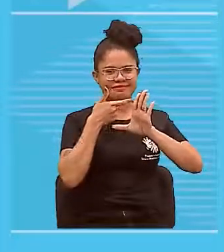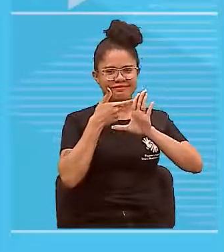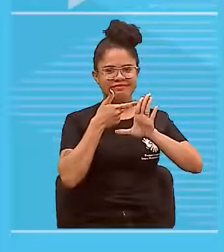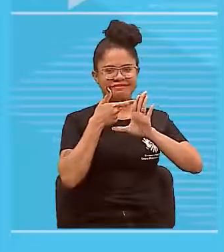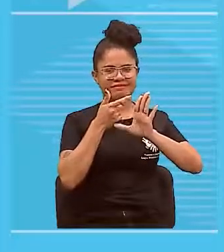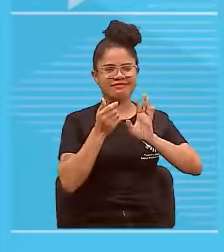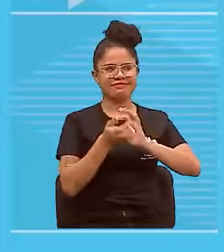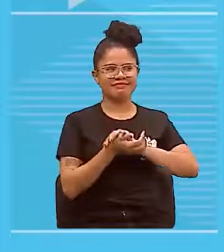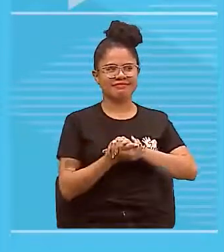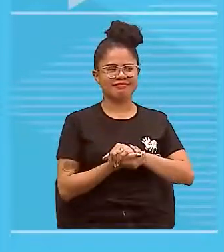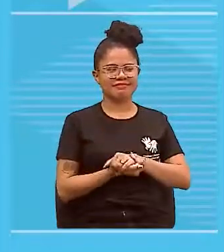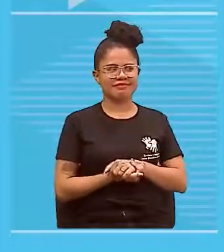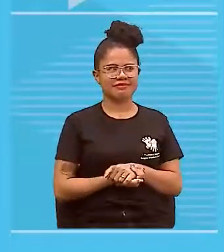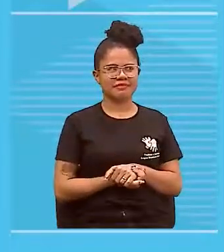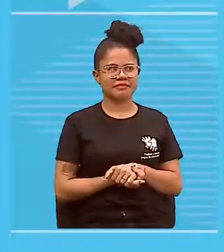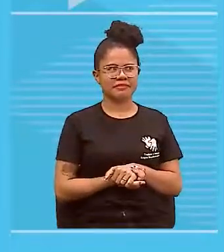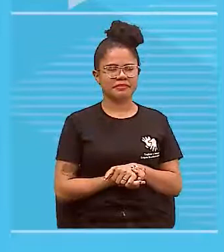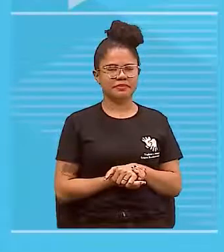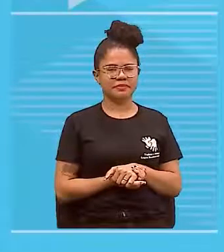bem